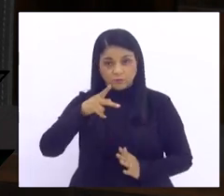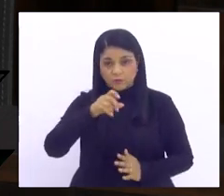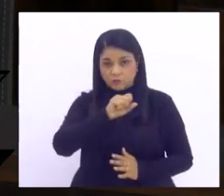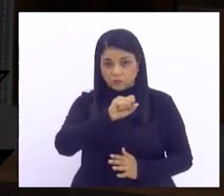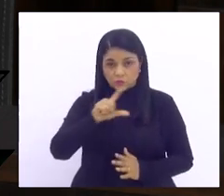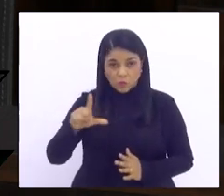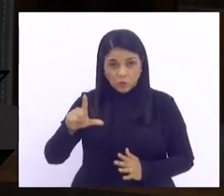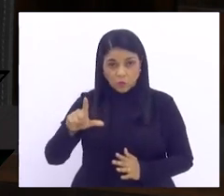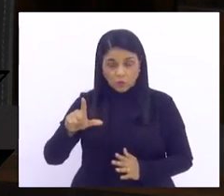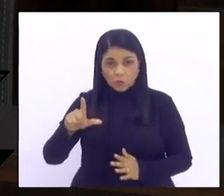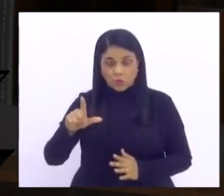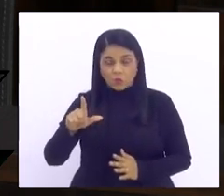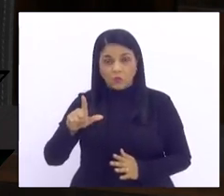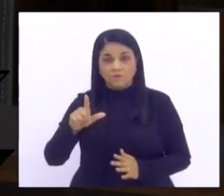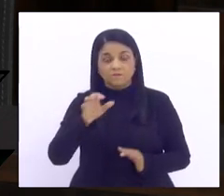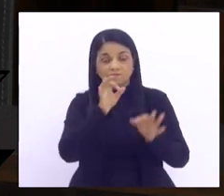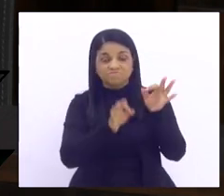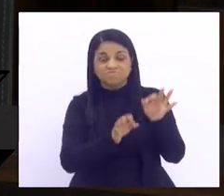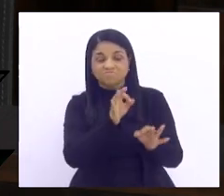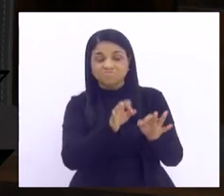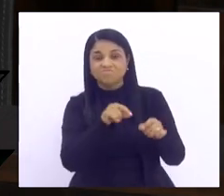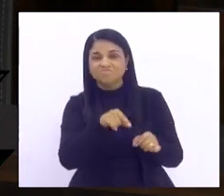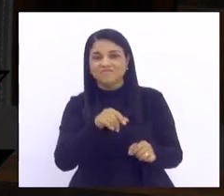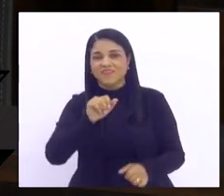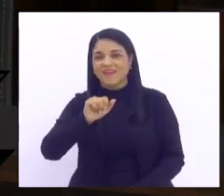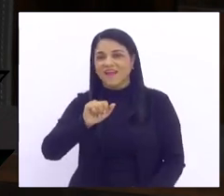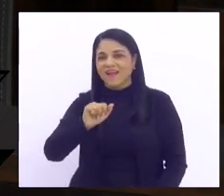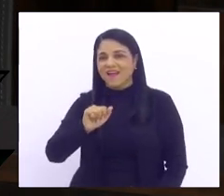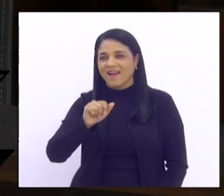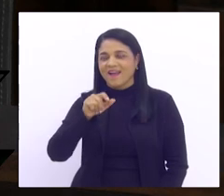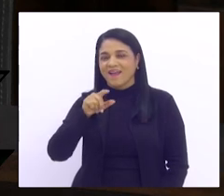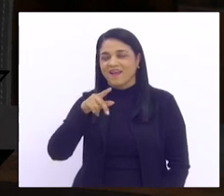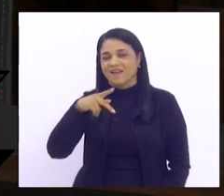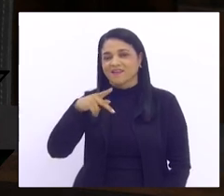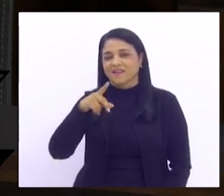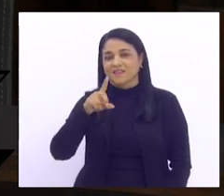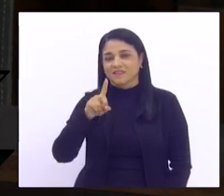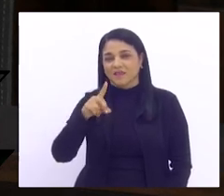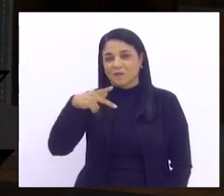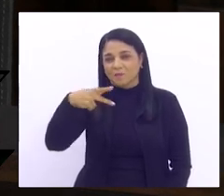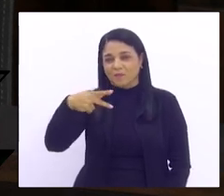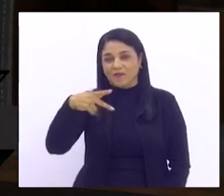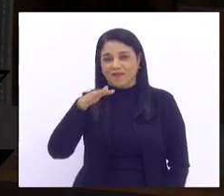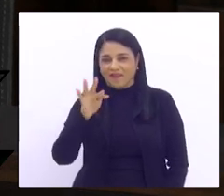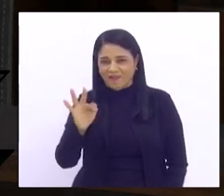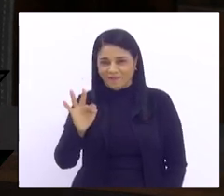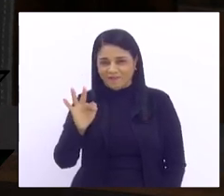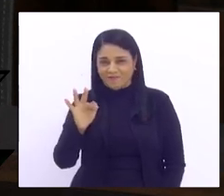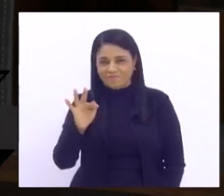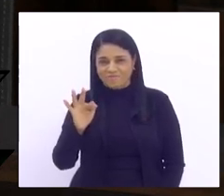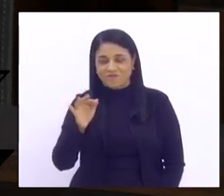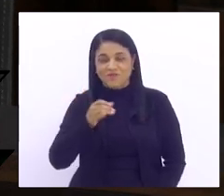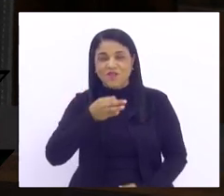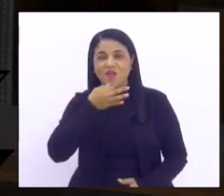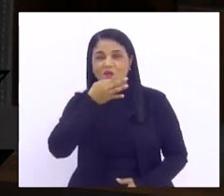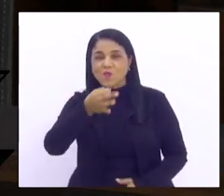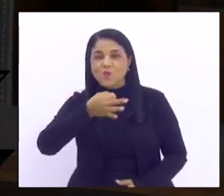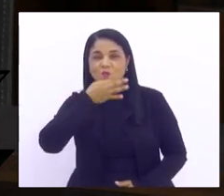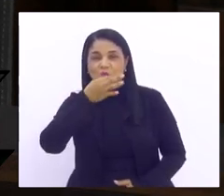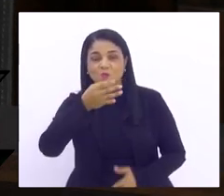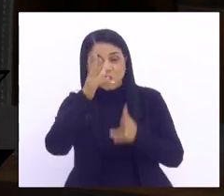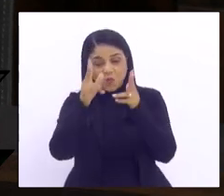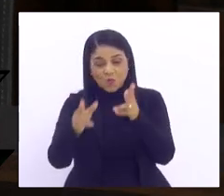vai ajuizar a ADPF 442, exatamente argumentando as mesmas coisas que o ministro